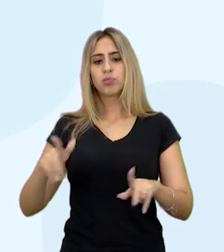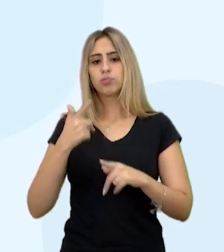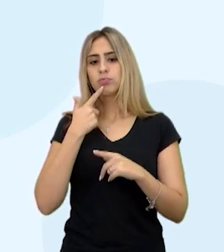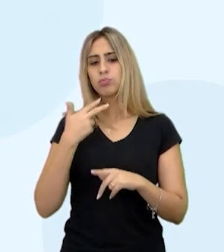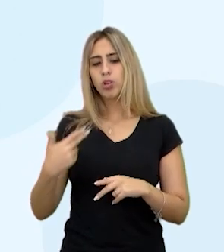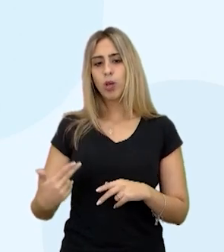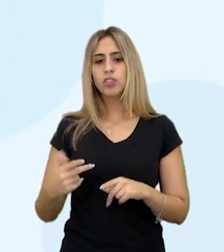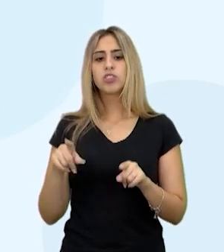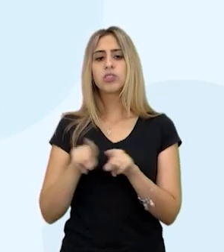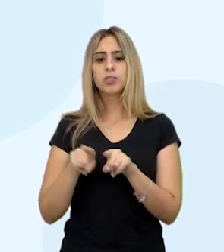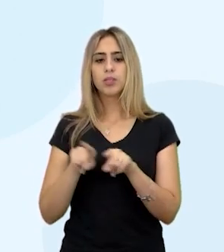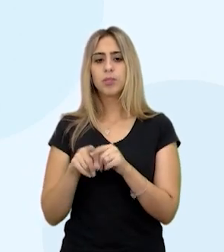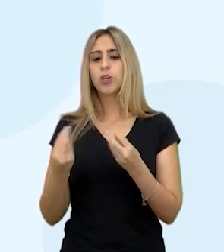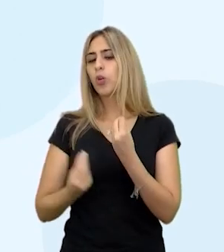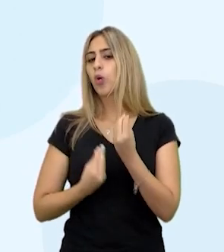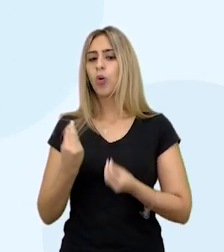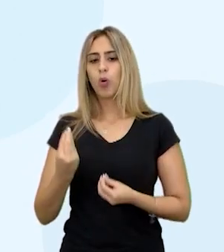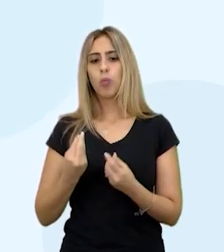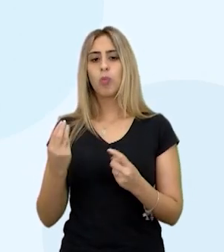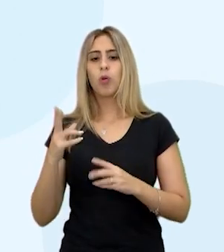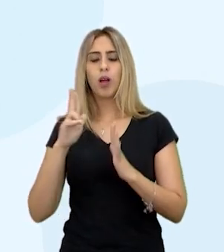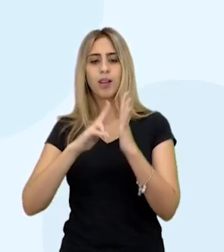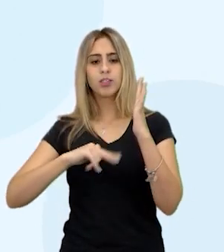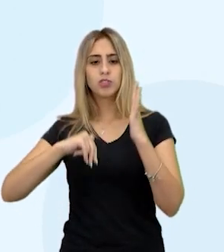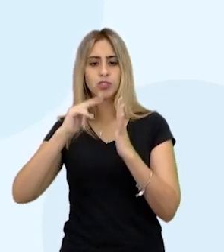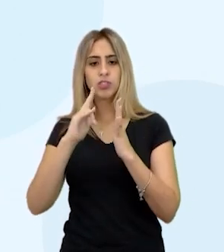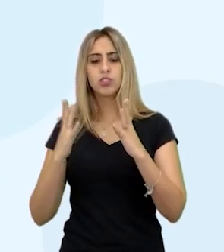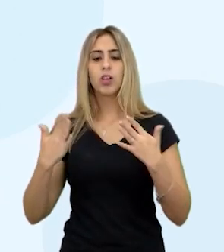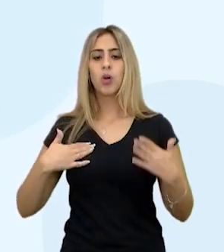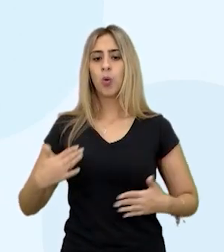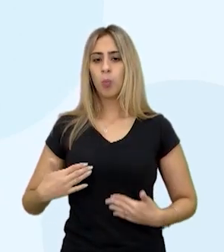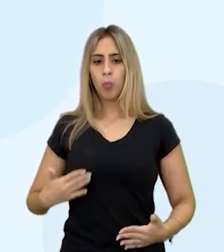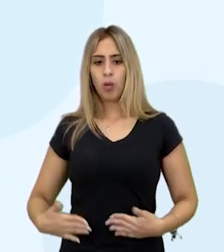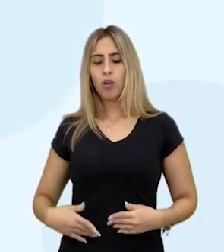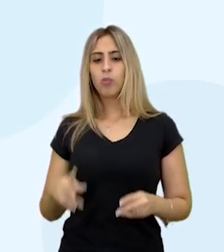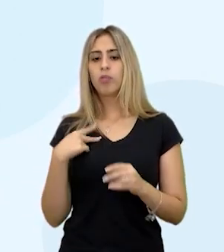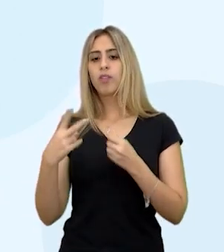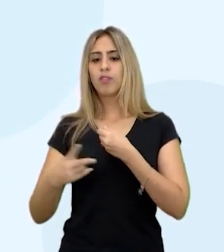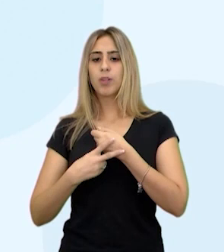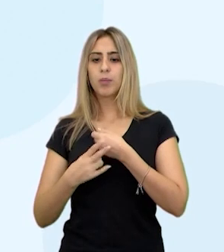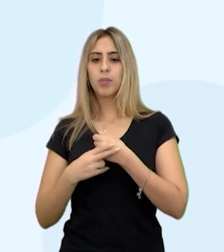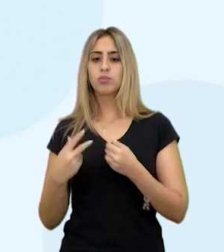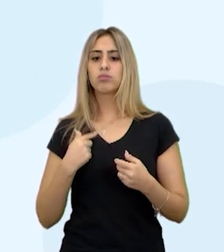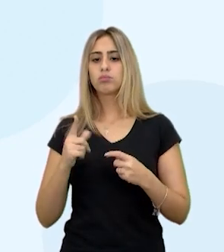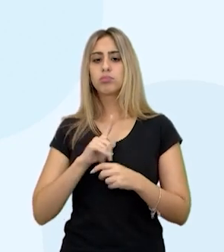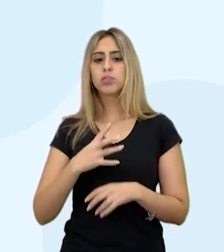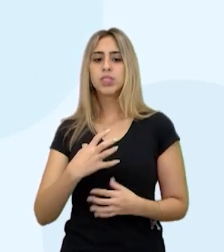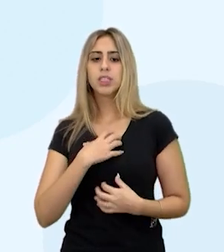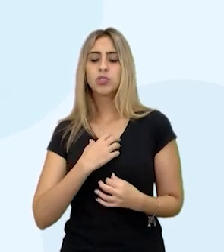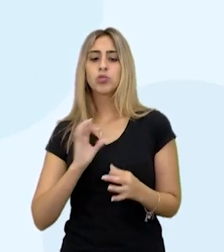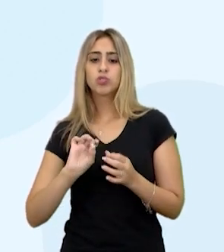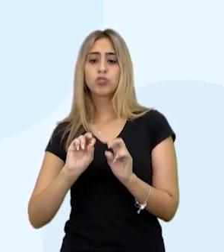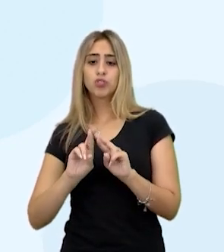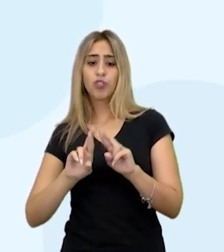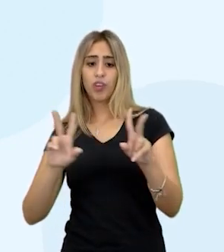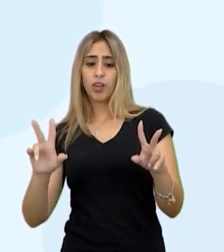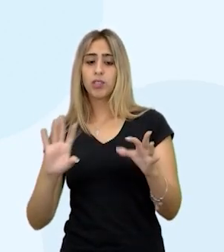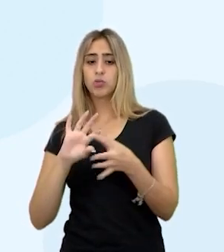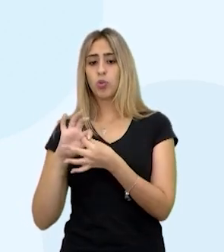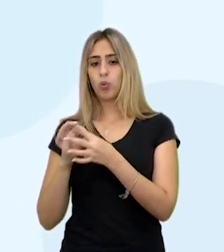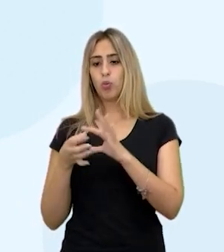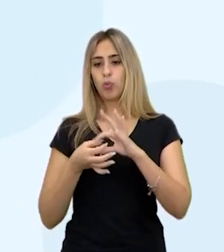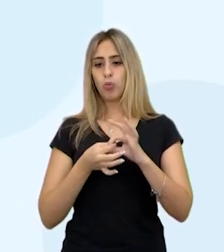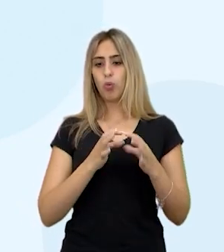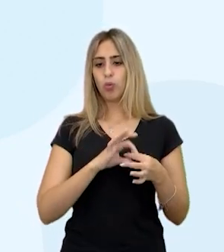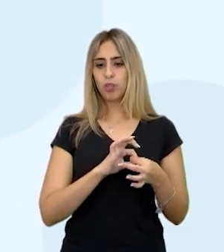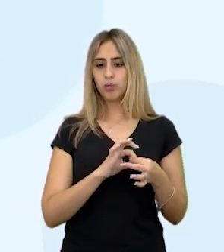artísticas, corporais e verbais, levando em conta suas formas e seus funcionamentos, para produzir sentidos em diferentes contextos, tá? Também